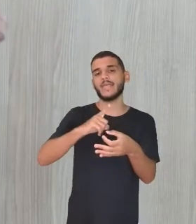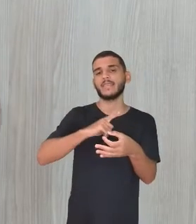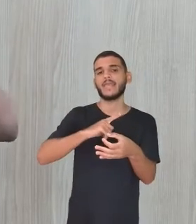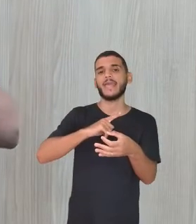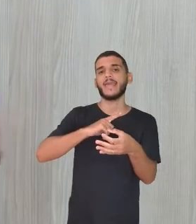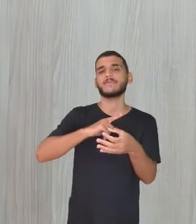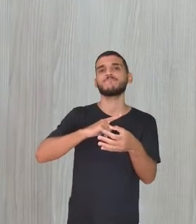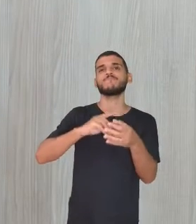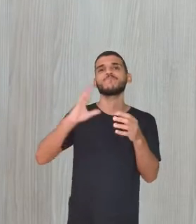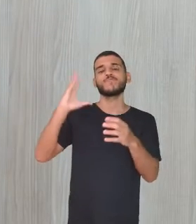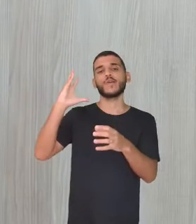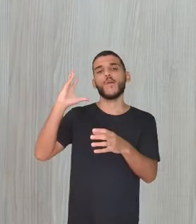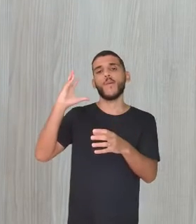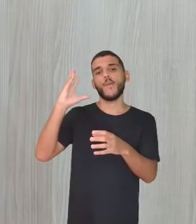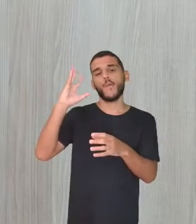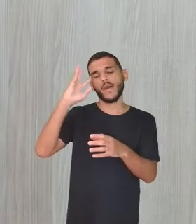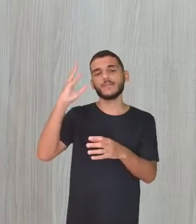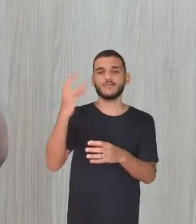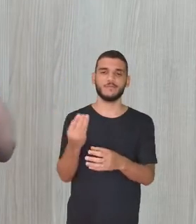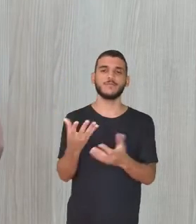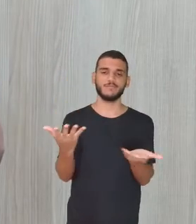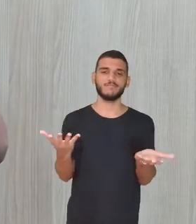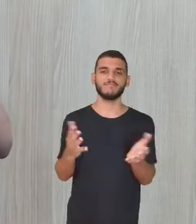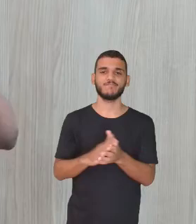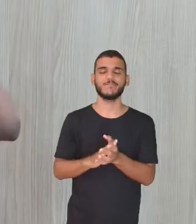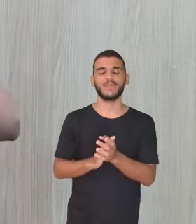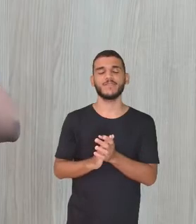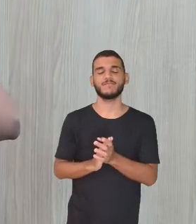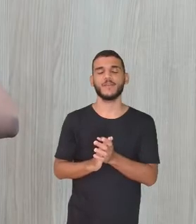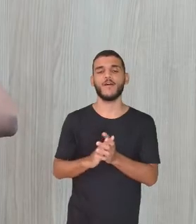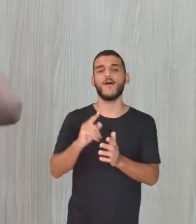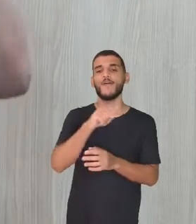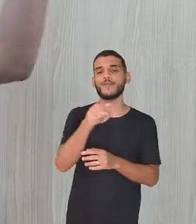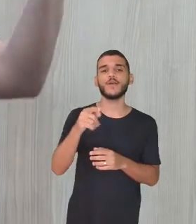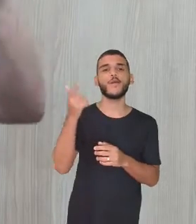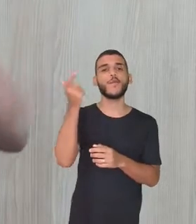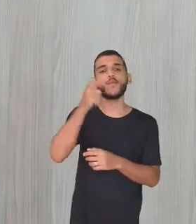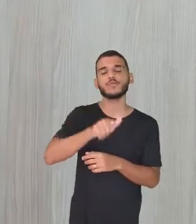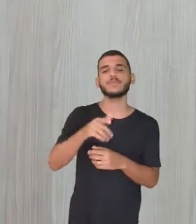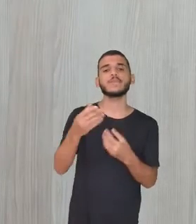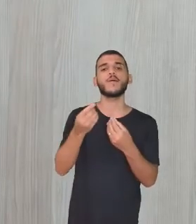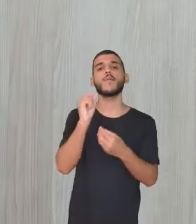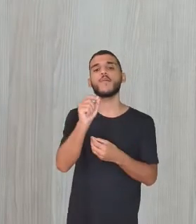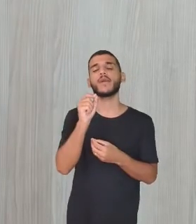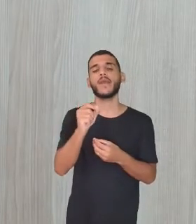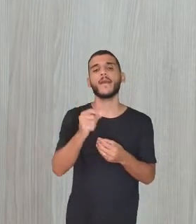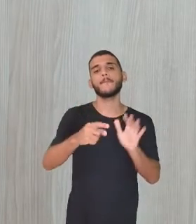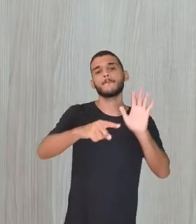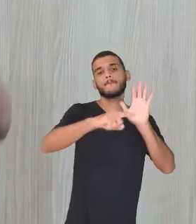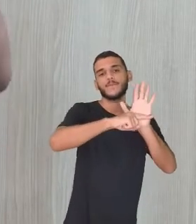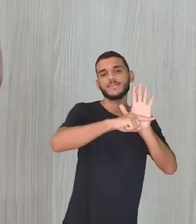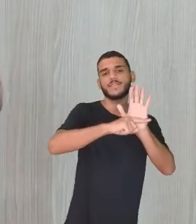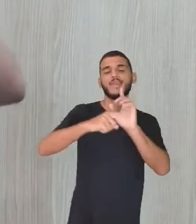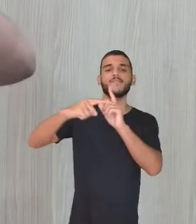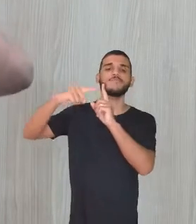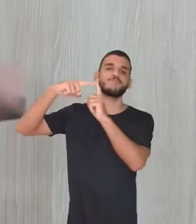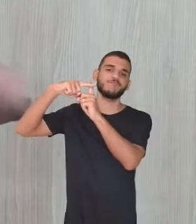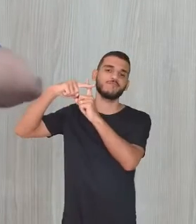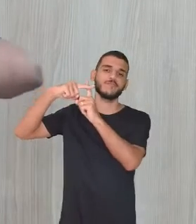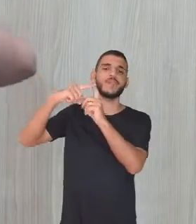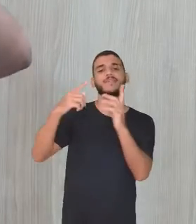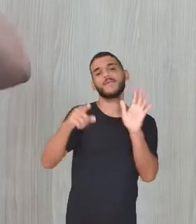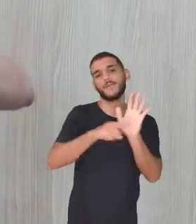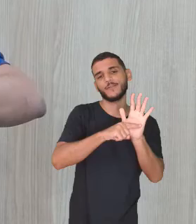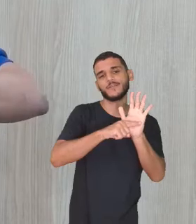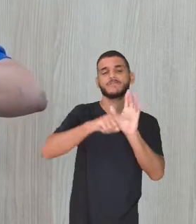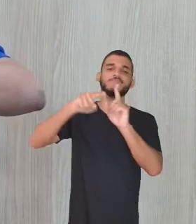tema para que você consiga apontar, né? Apontar pontos positivos e pontos negativos, mas é um modo